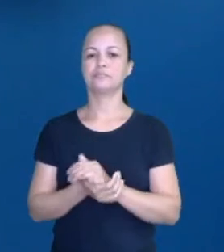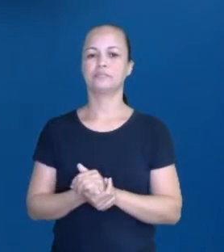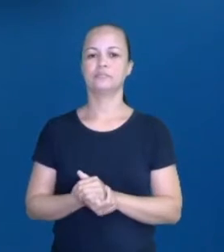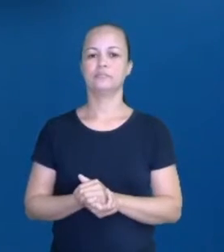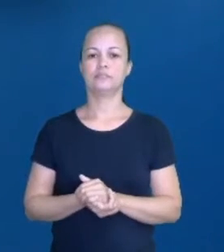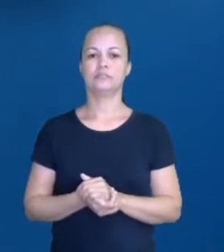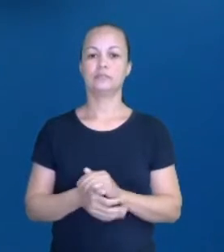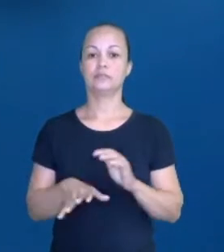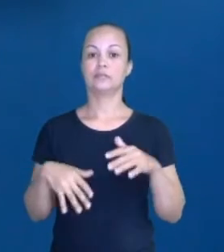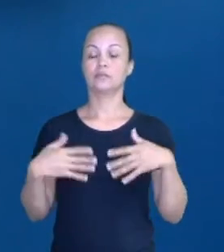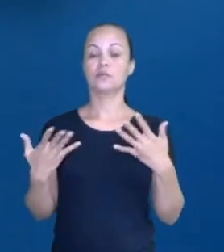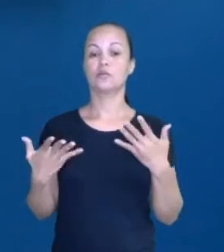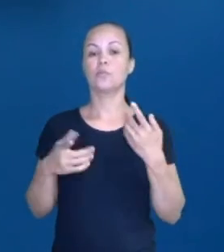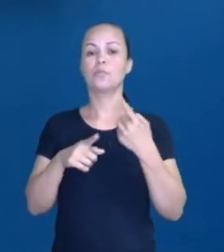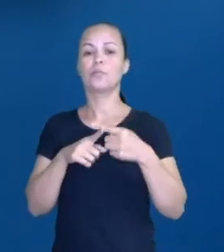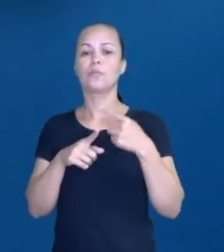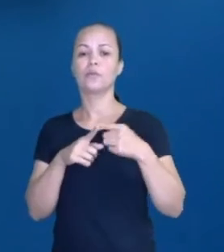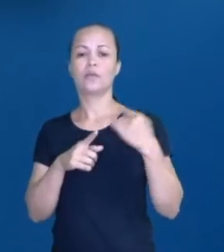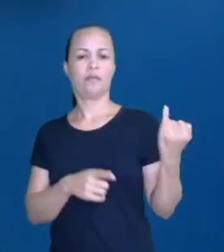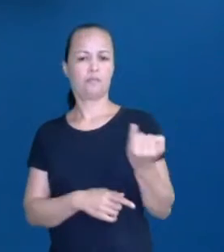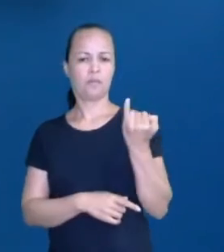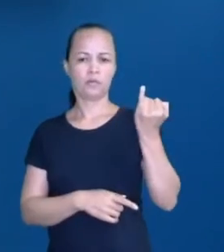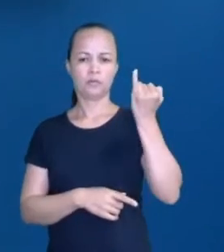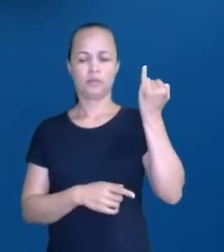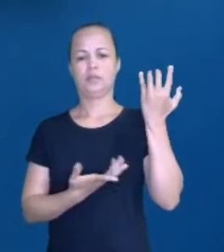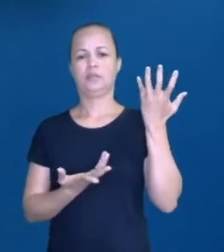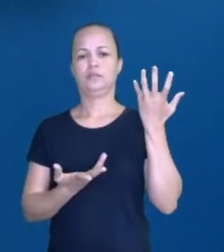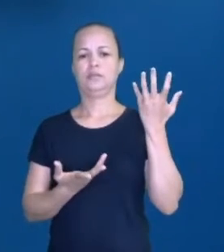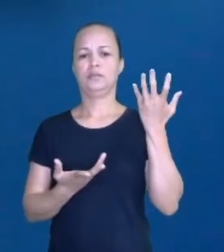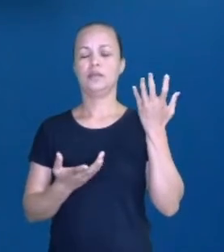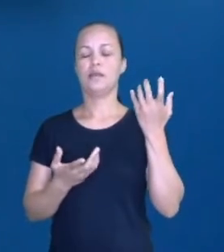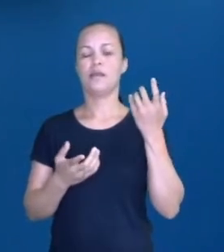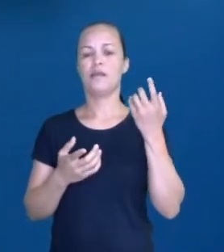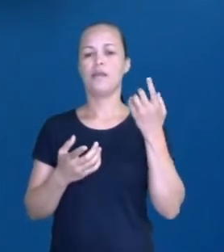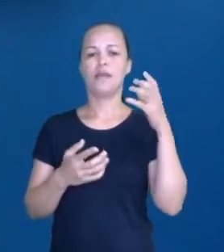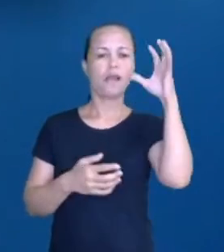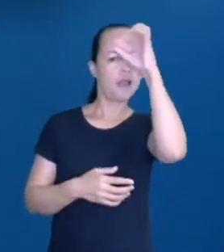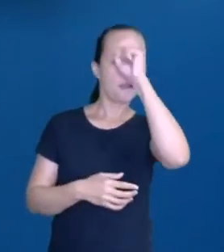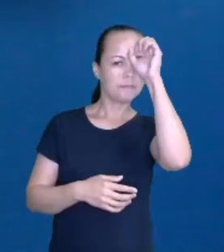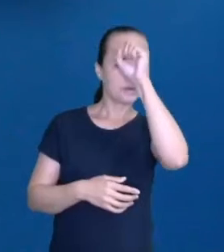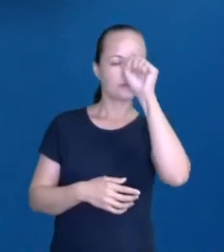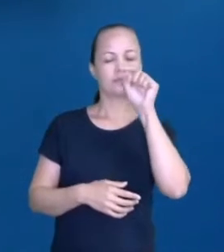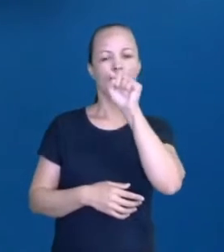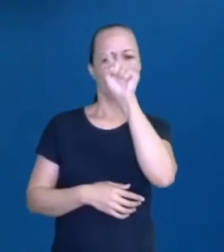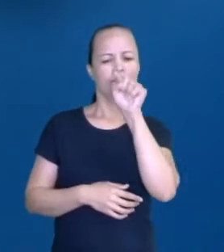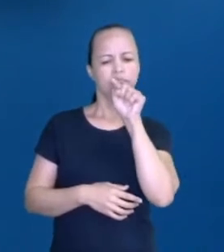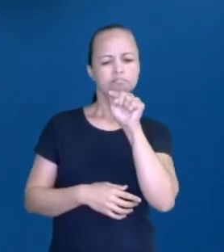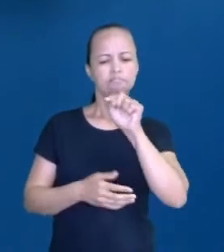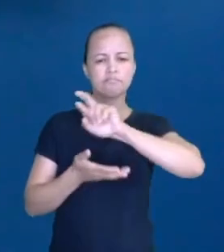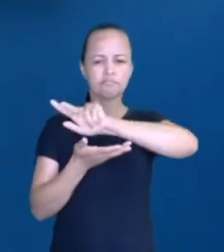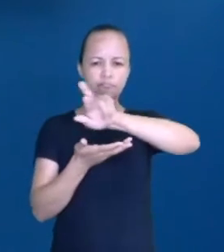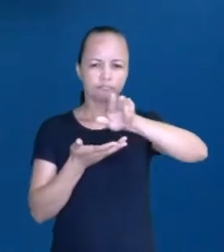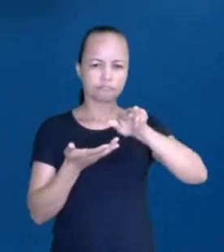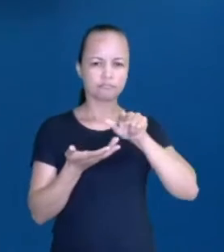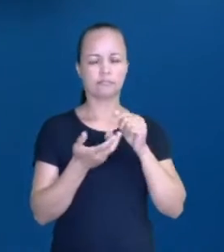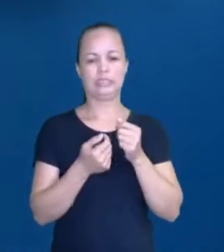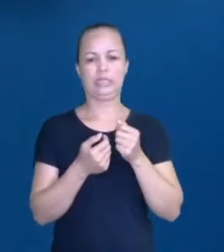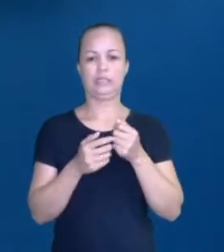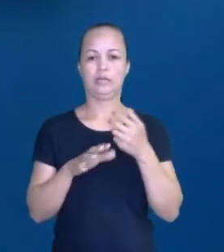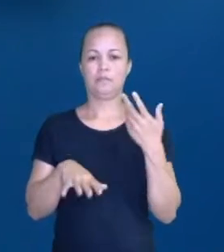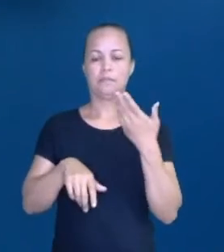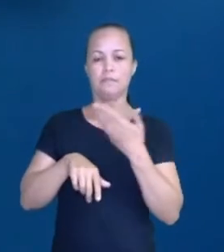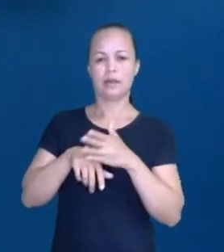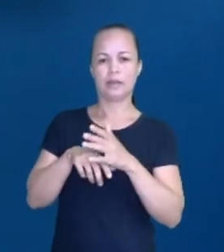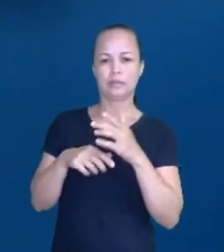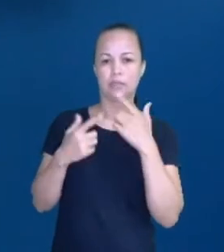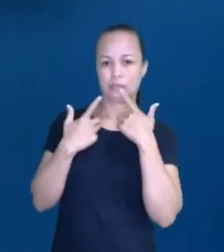Então, por que é importante aprender sobre os sinais de pontuação? De acordo com a BNCC, a prática de linguagem,